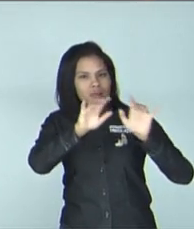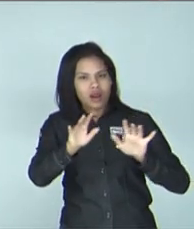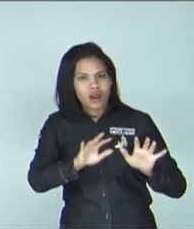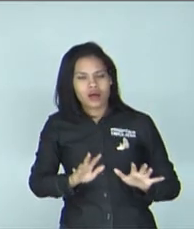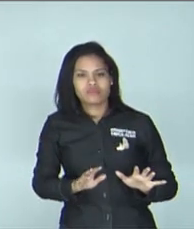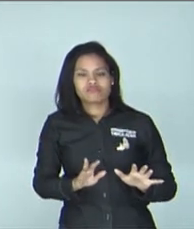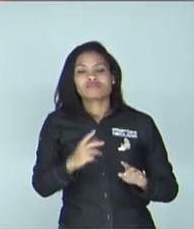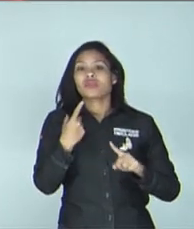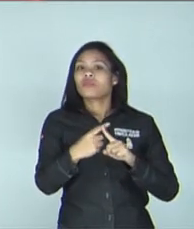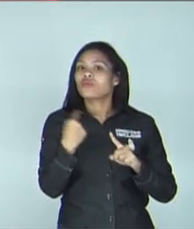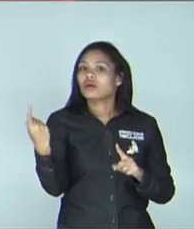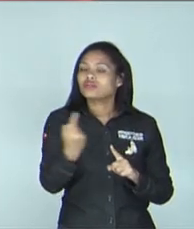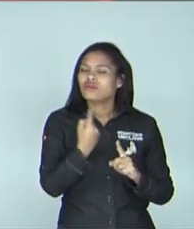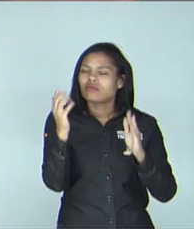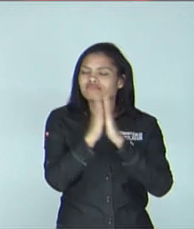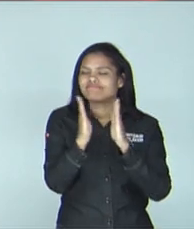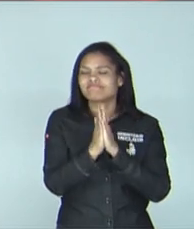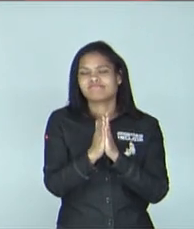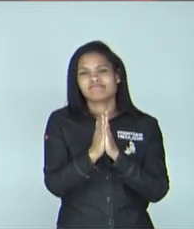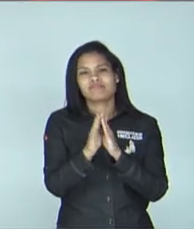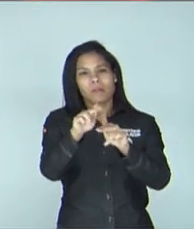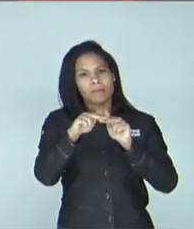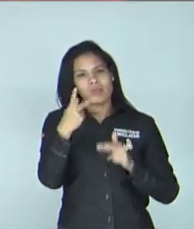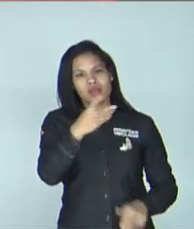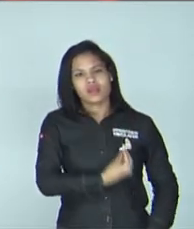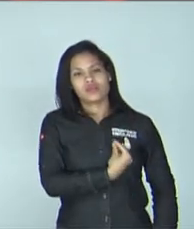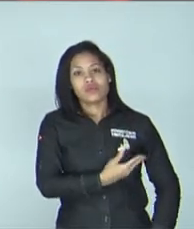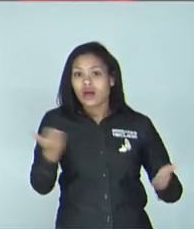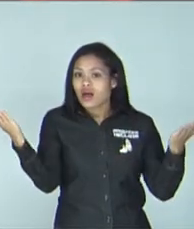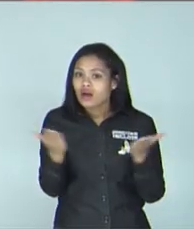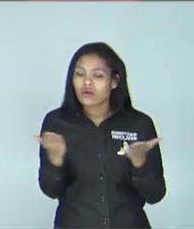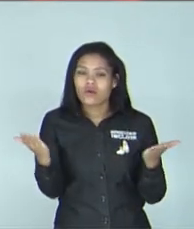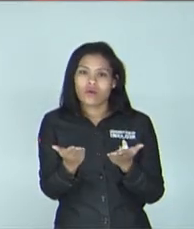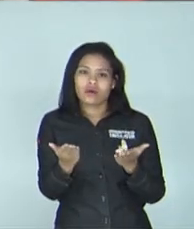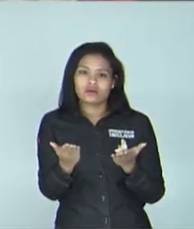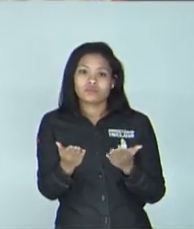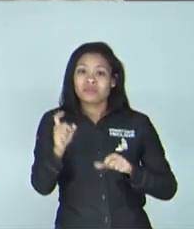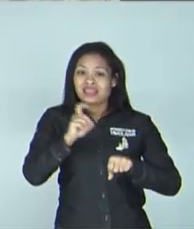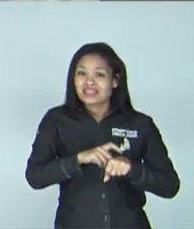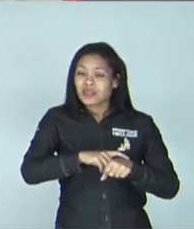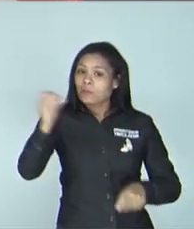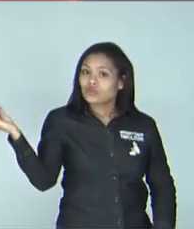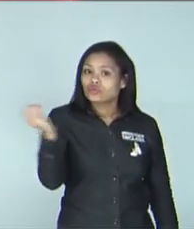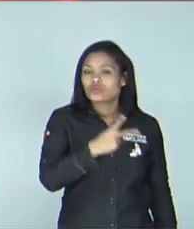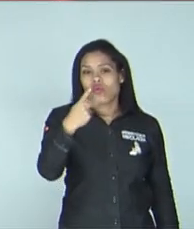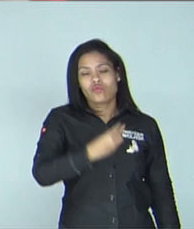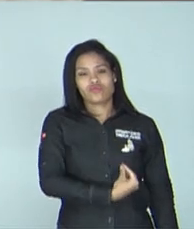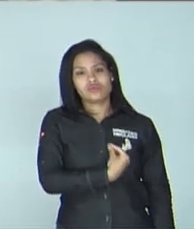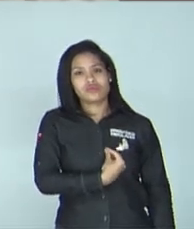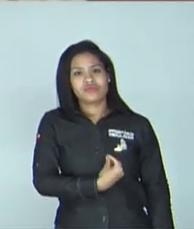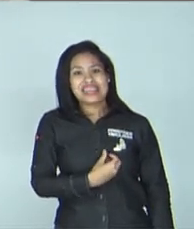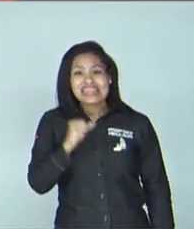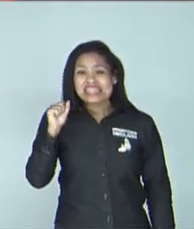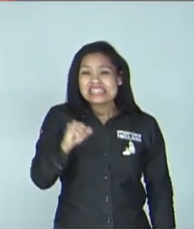por você agora nós queremos começar um novo tempo para você agora as placas que vieram sobre a tua vida